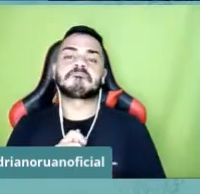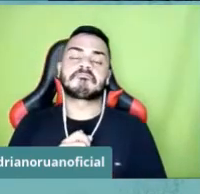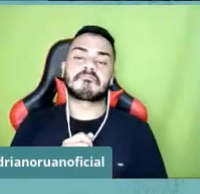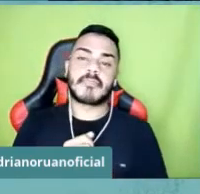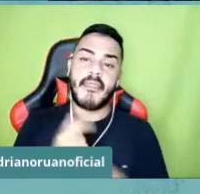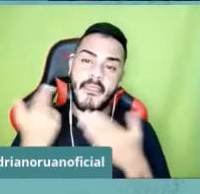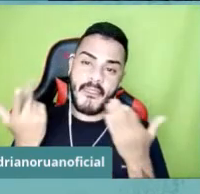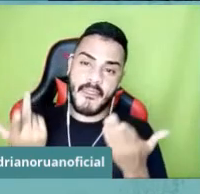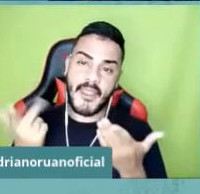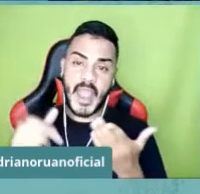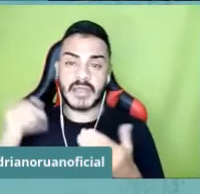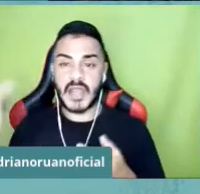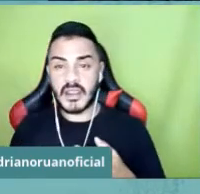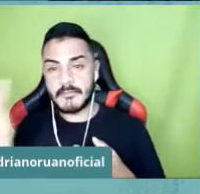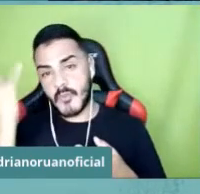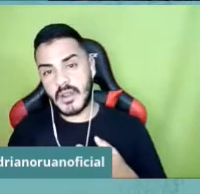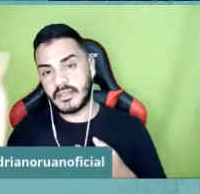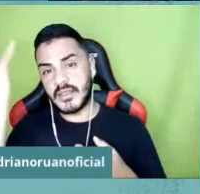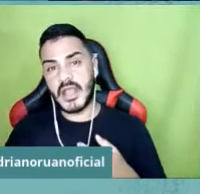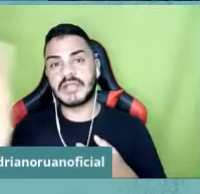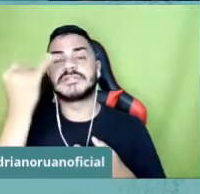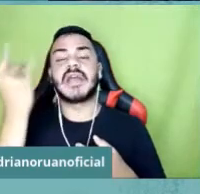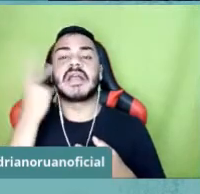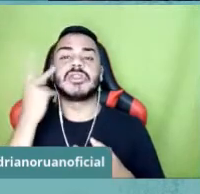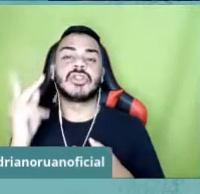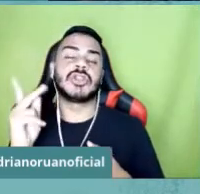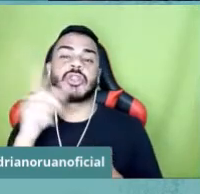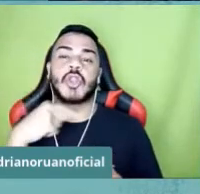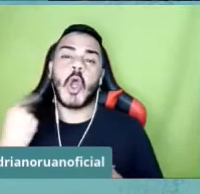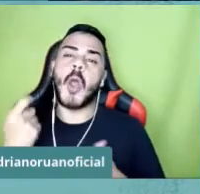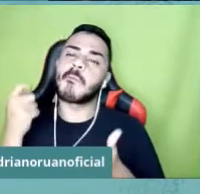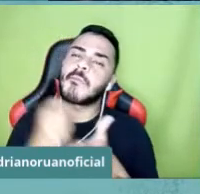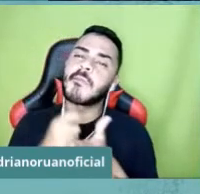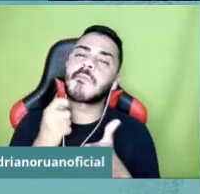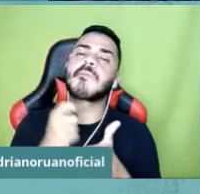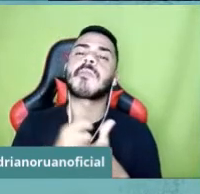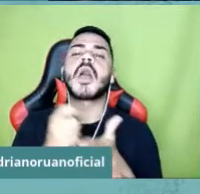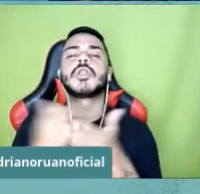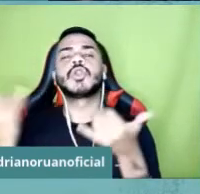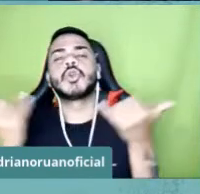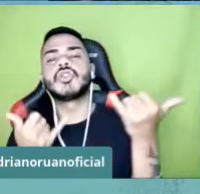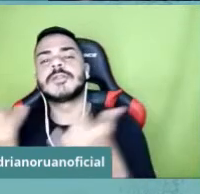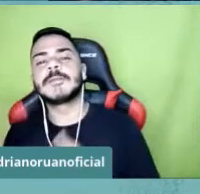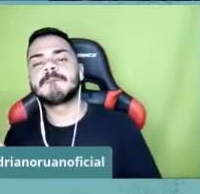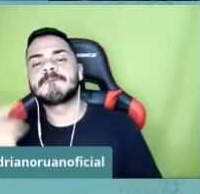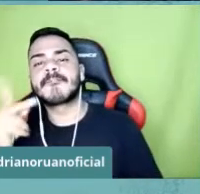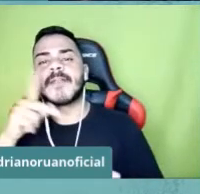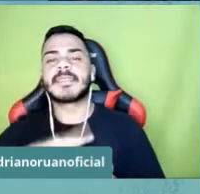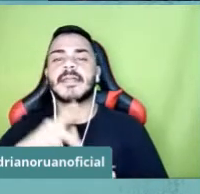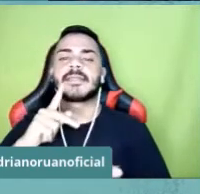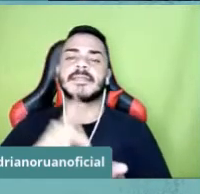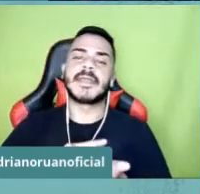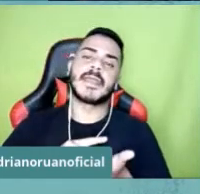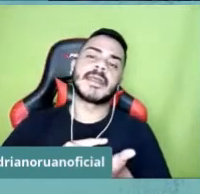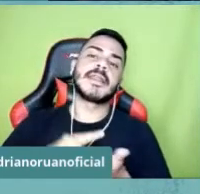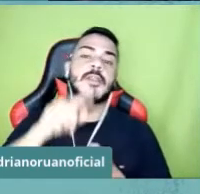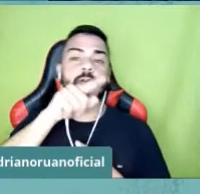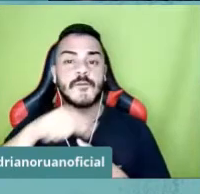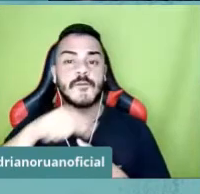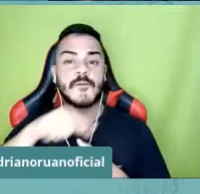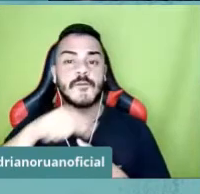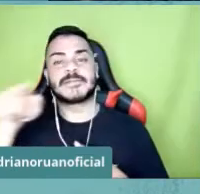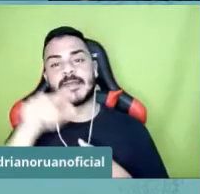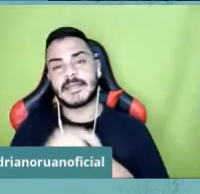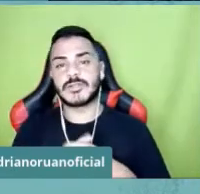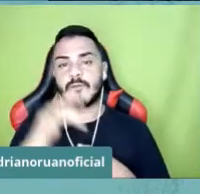da importância de a gente difundir notícias reais, notícias verdadeiras, e vocês,